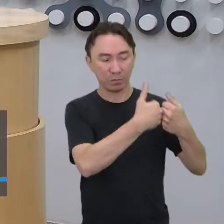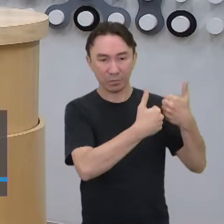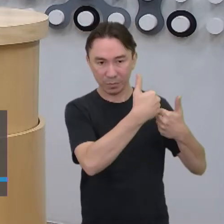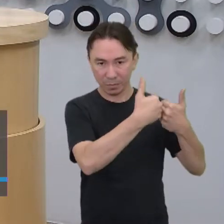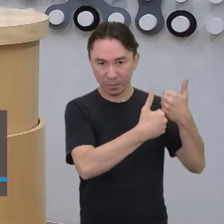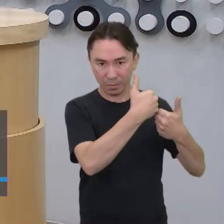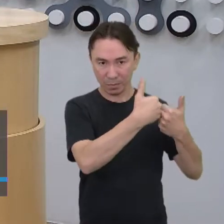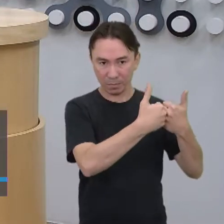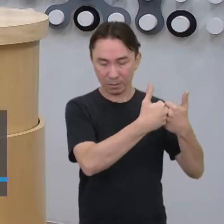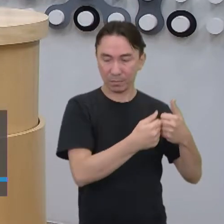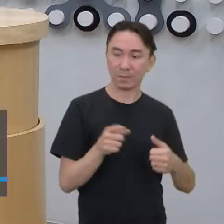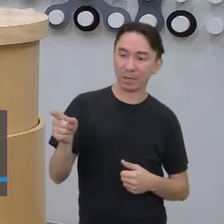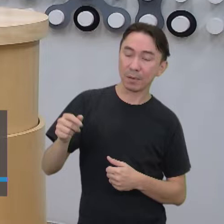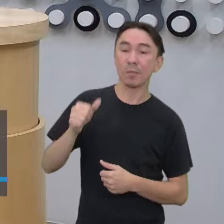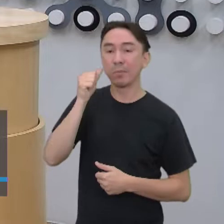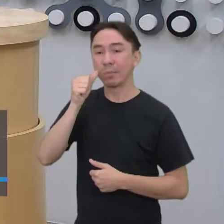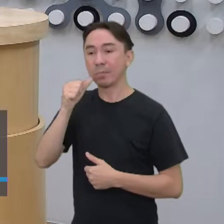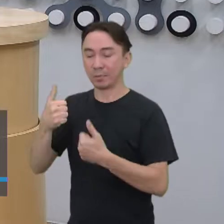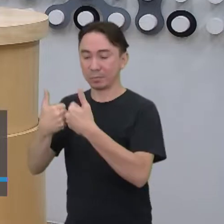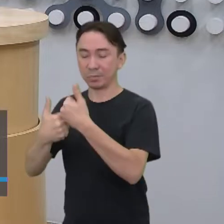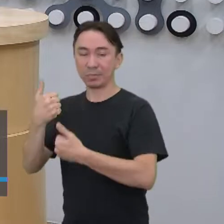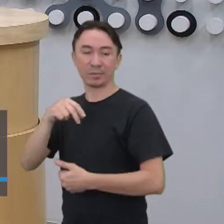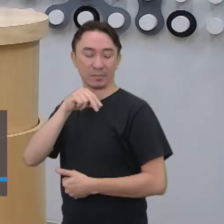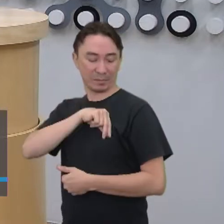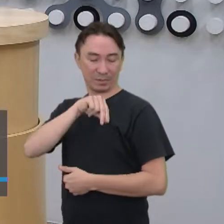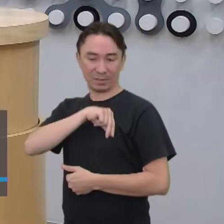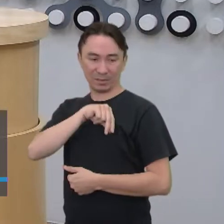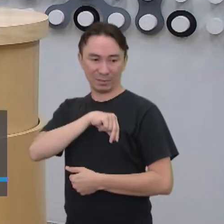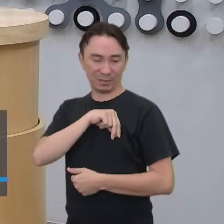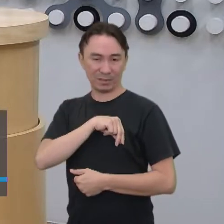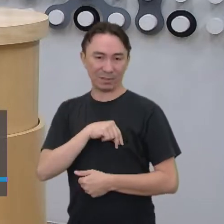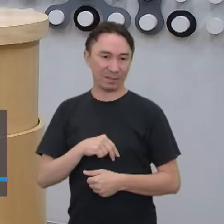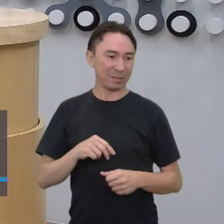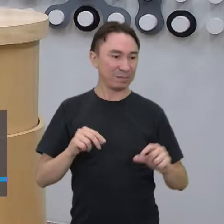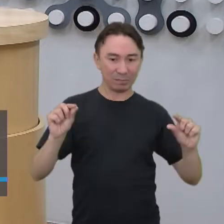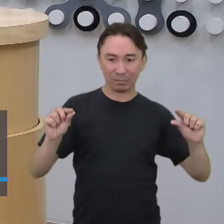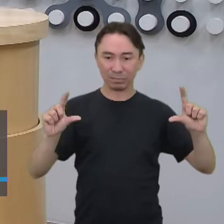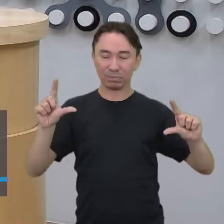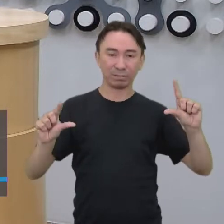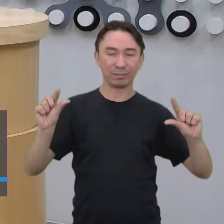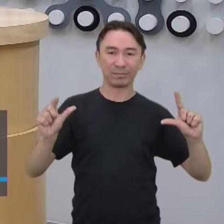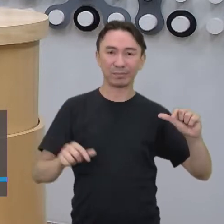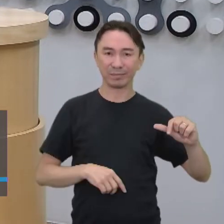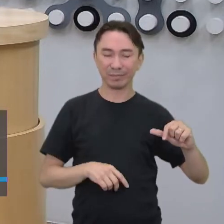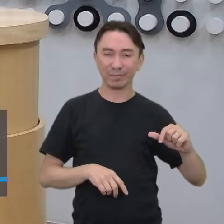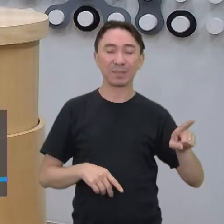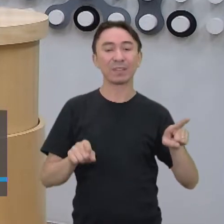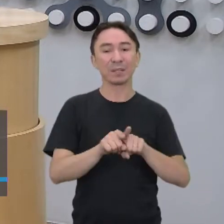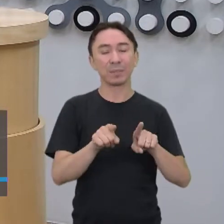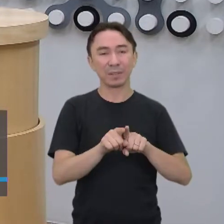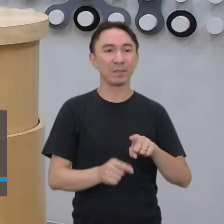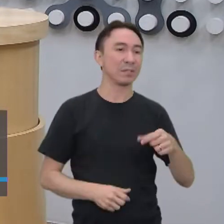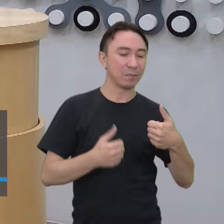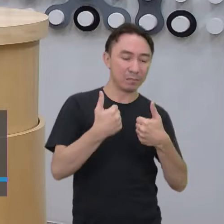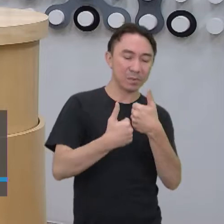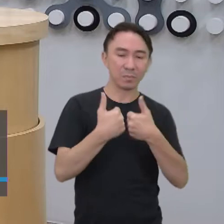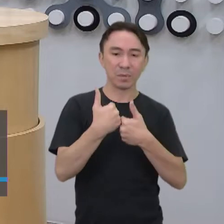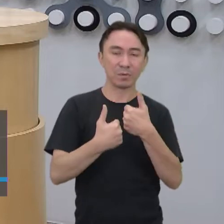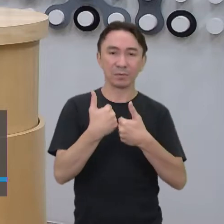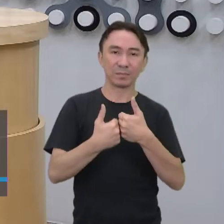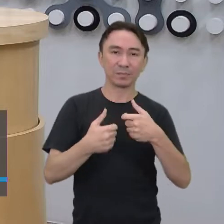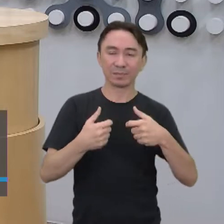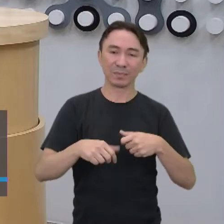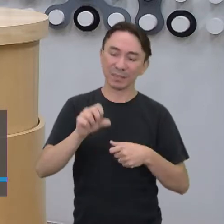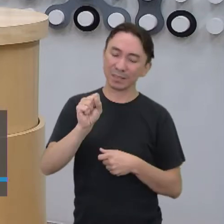jogadora. Do jogador de futebol em relação ao futsal. Então, a gente entrou em muitos aspectos